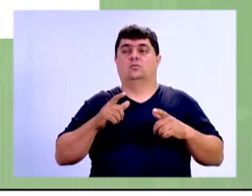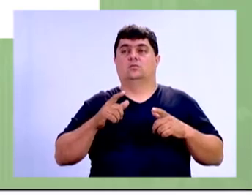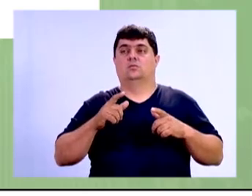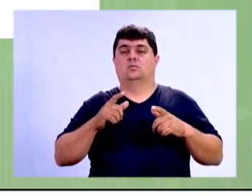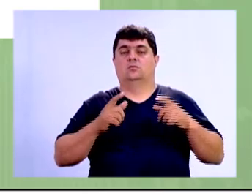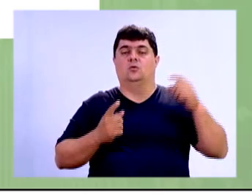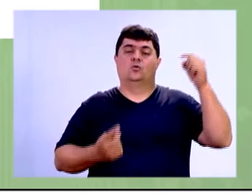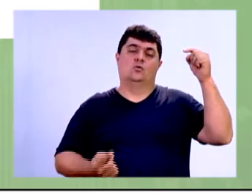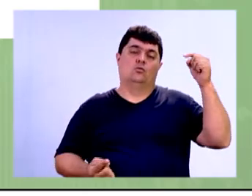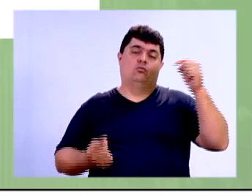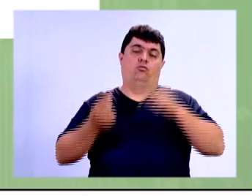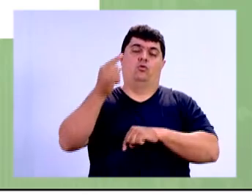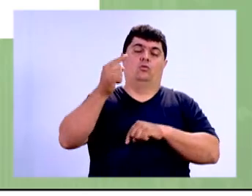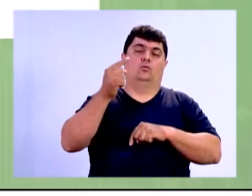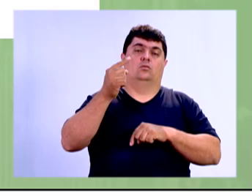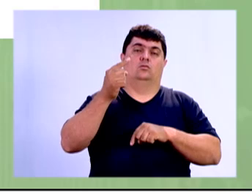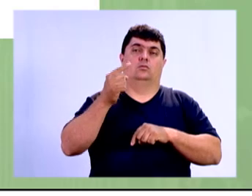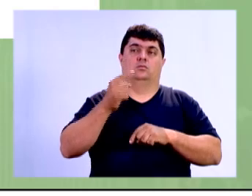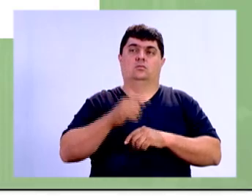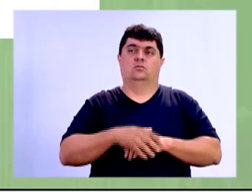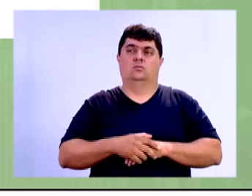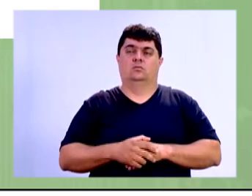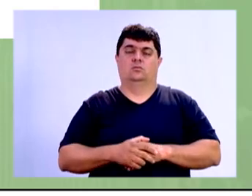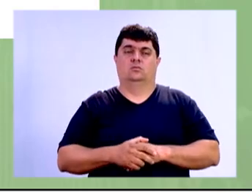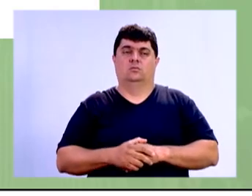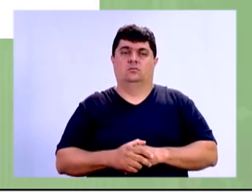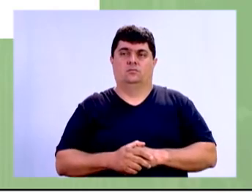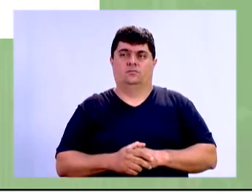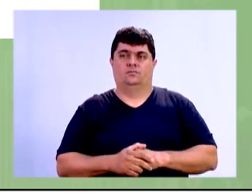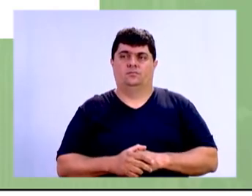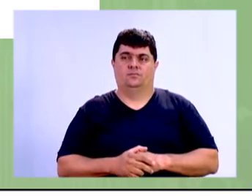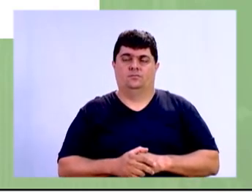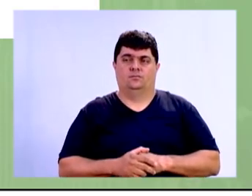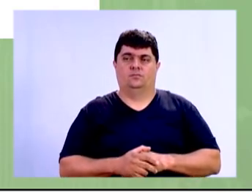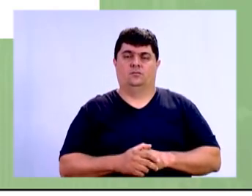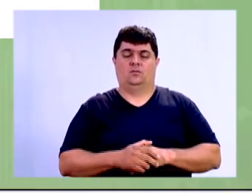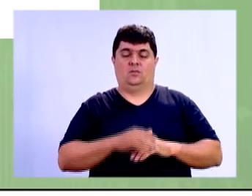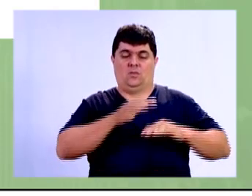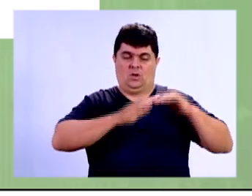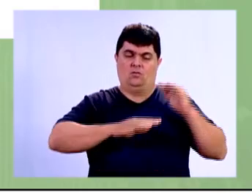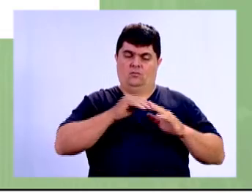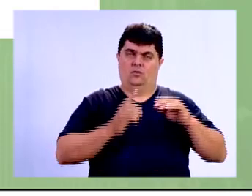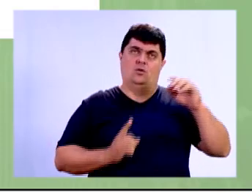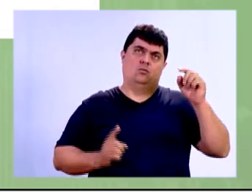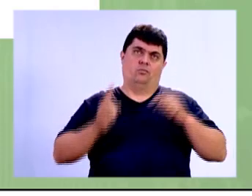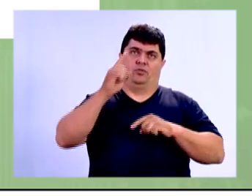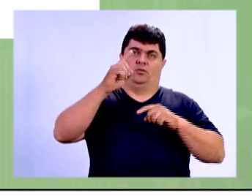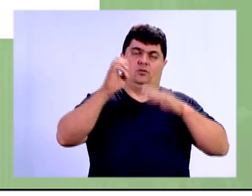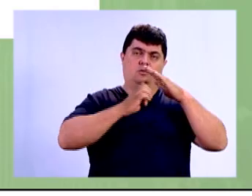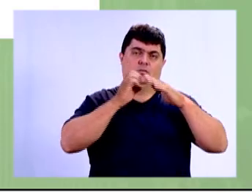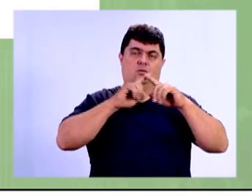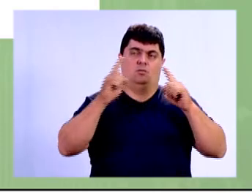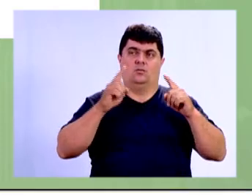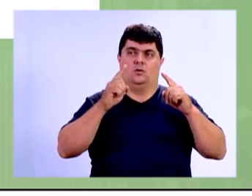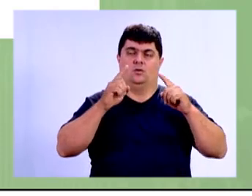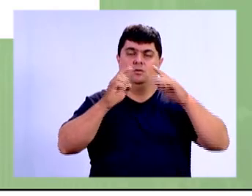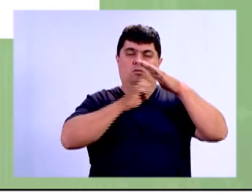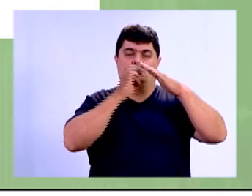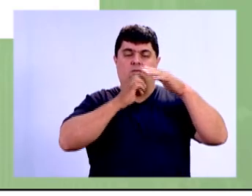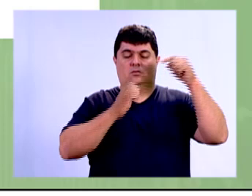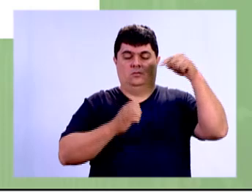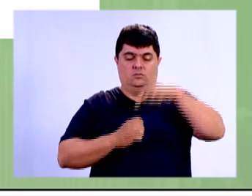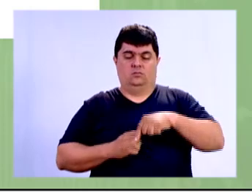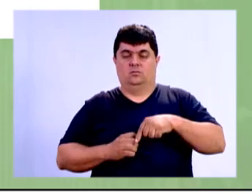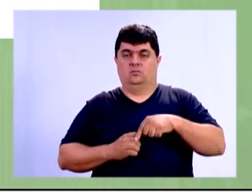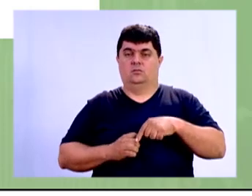contrário? Porque tem, né? Esse funcionário pertence à empresa, mas a empresa tem funcionários. Uma empresa